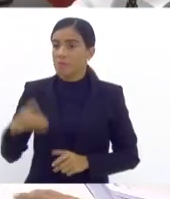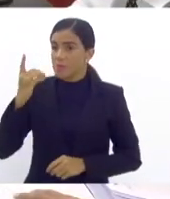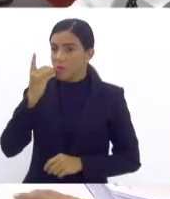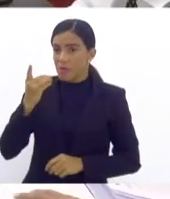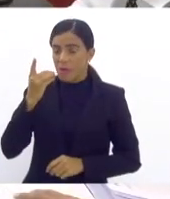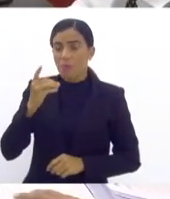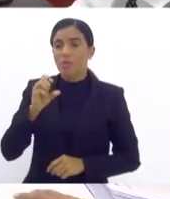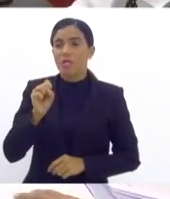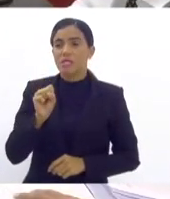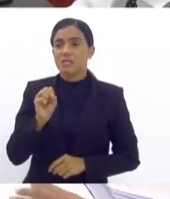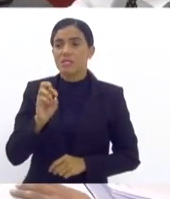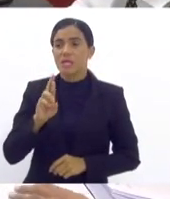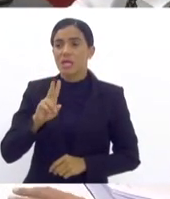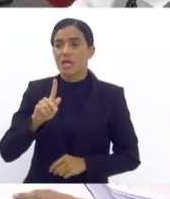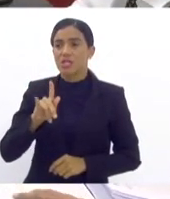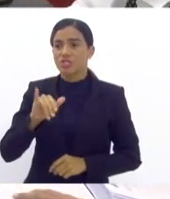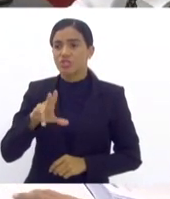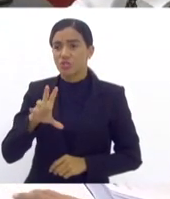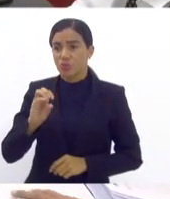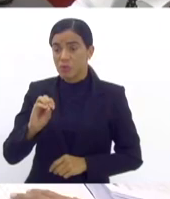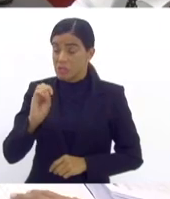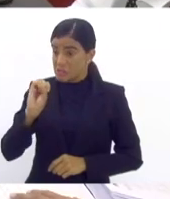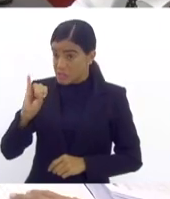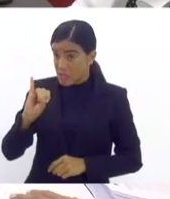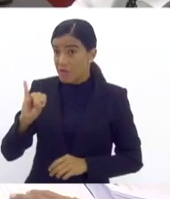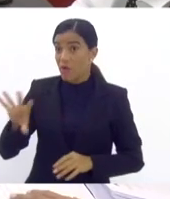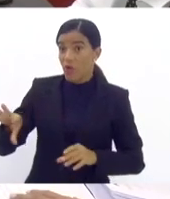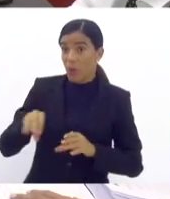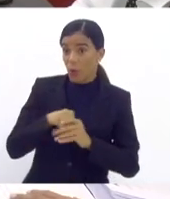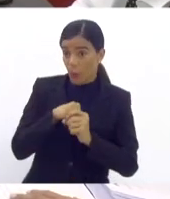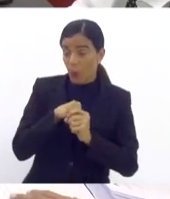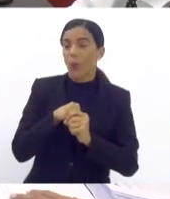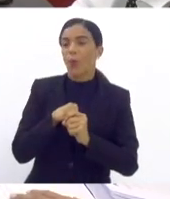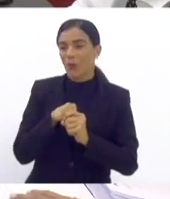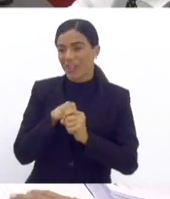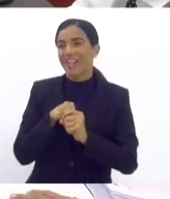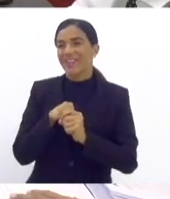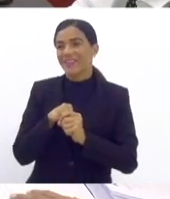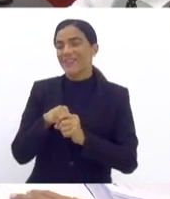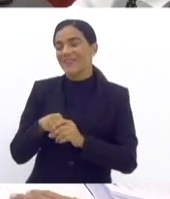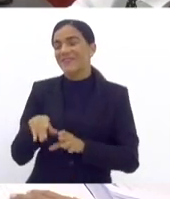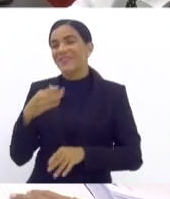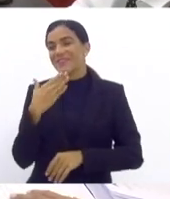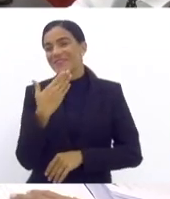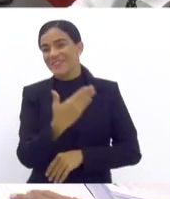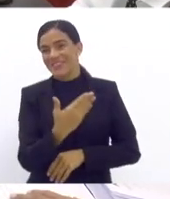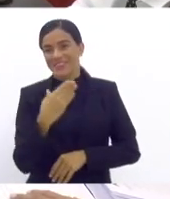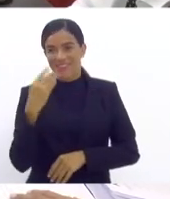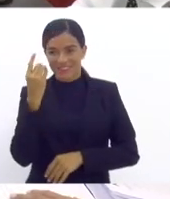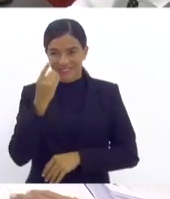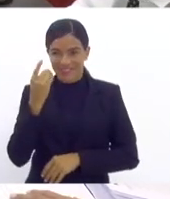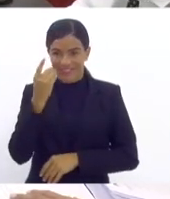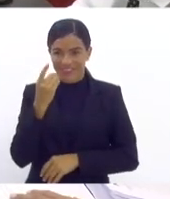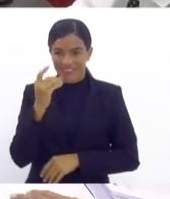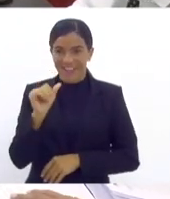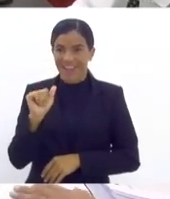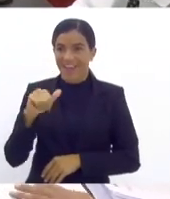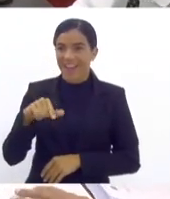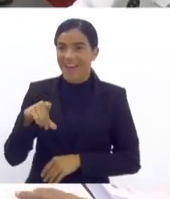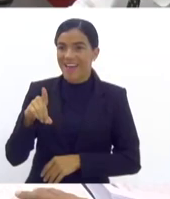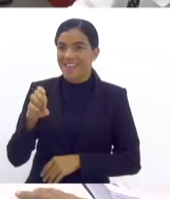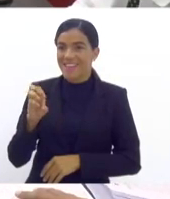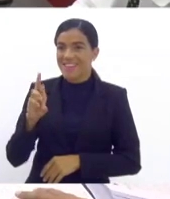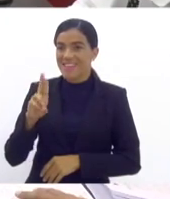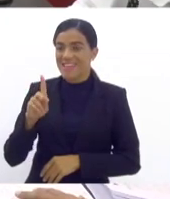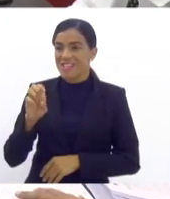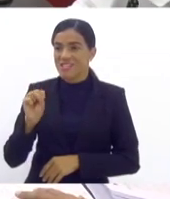a CCR Via Lagos, voto favorável. Incluída, conforme solicitação de Vossa Excelência, cumprimentando o deputado Anderson Moraes. Deputado